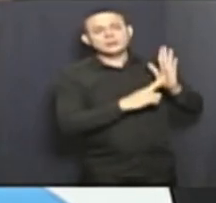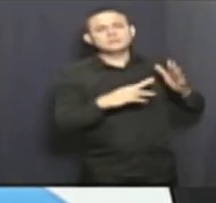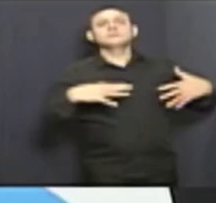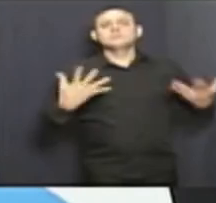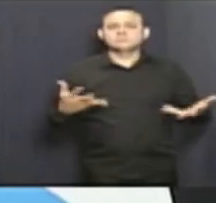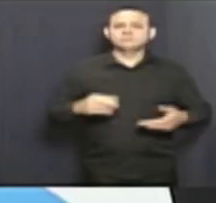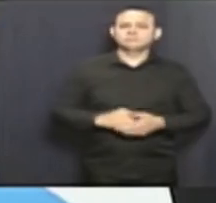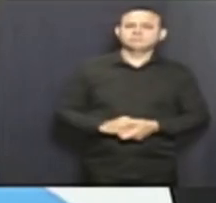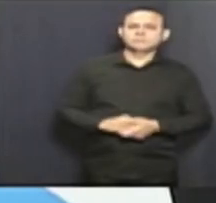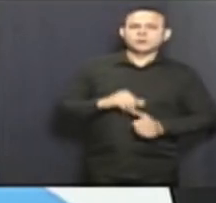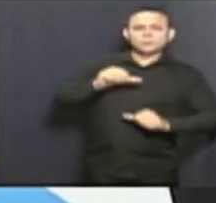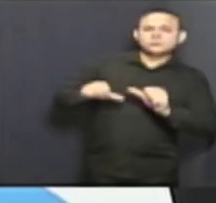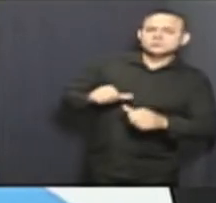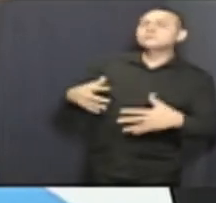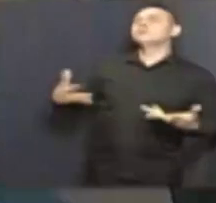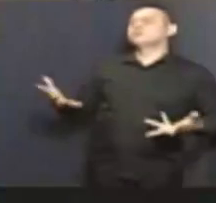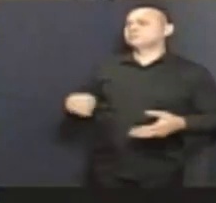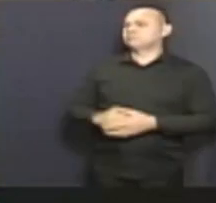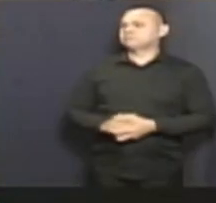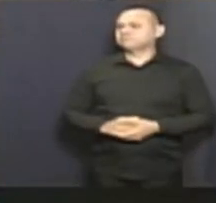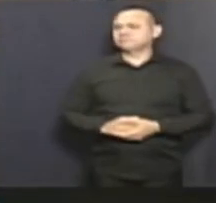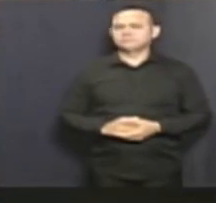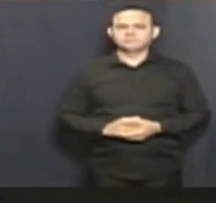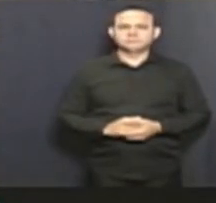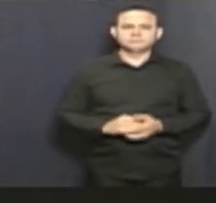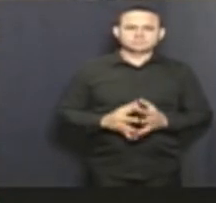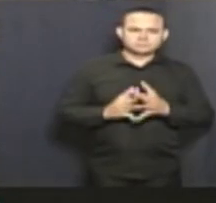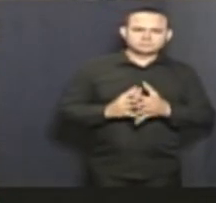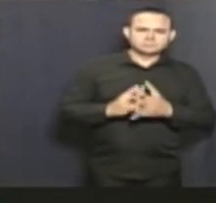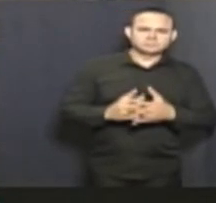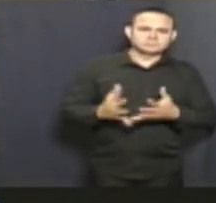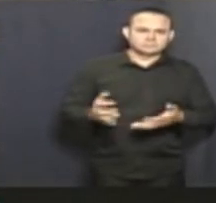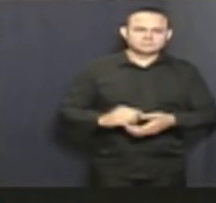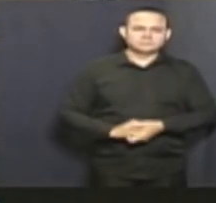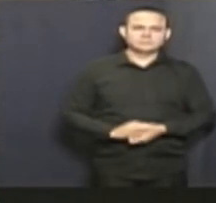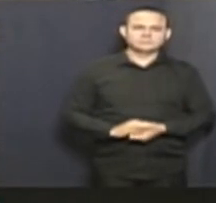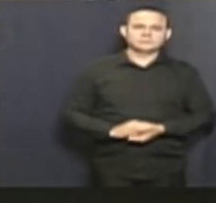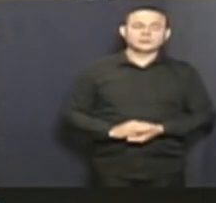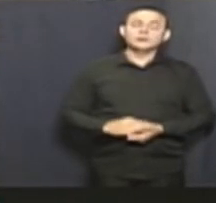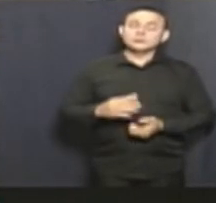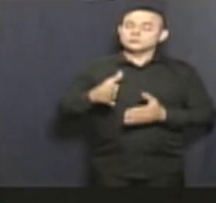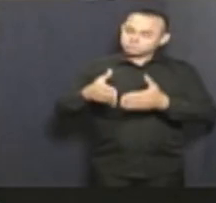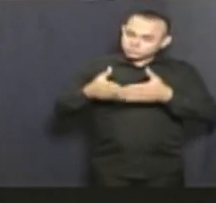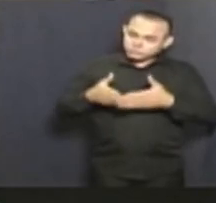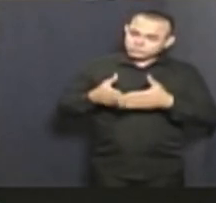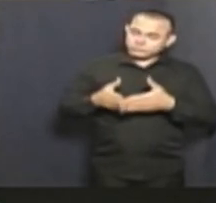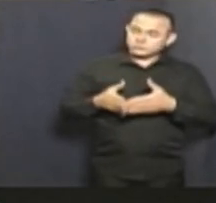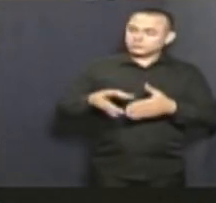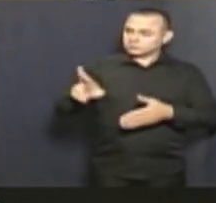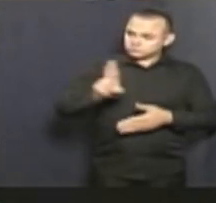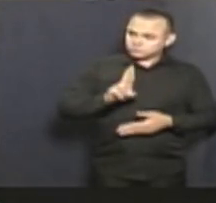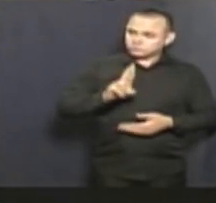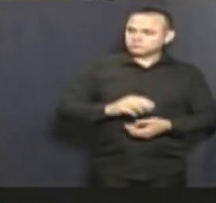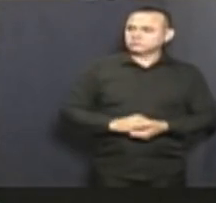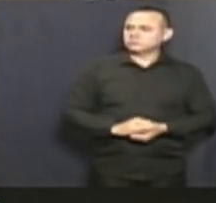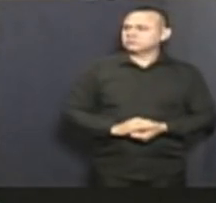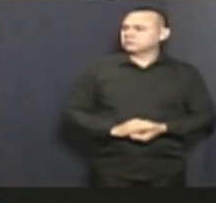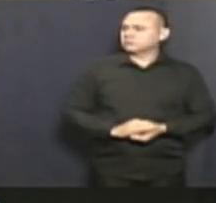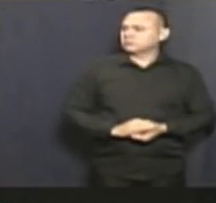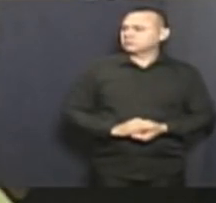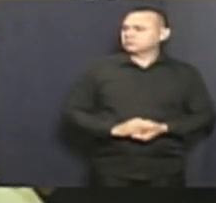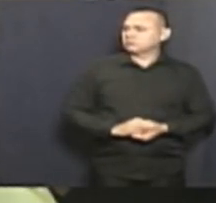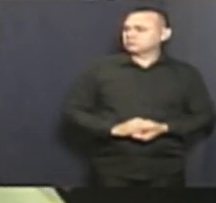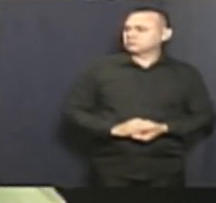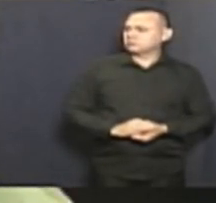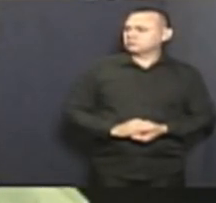a vontade do nada eu não sei o que fazer acertando é que eu vou fazer por favor é vamos lá